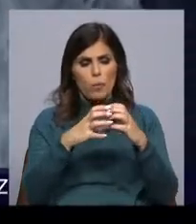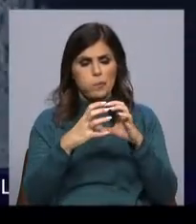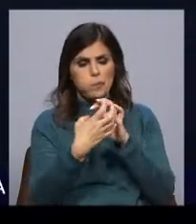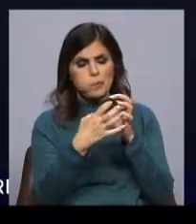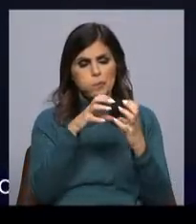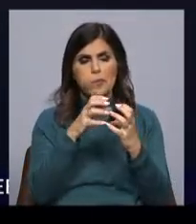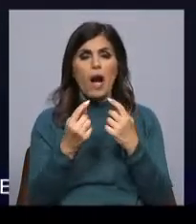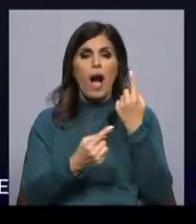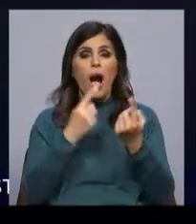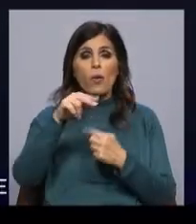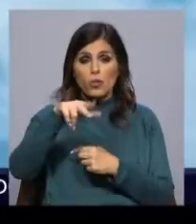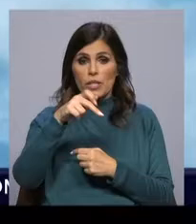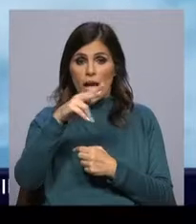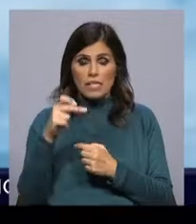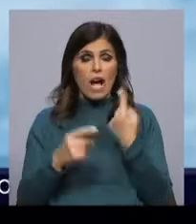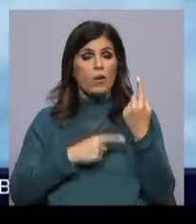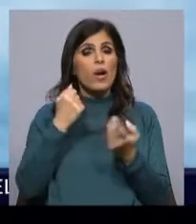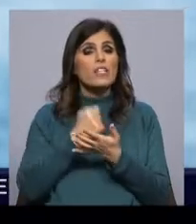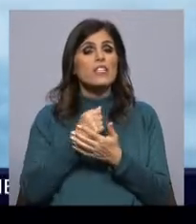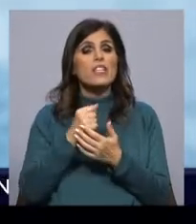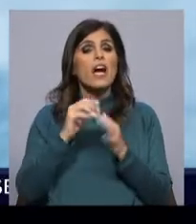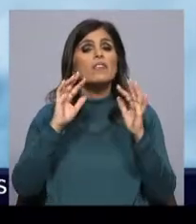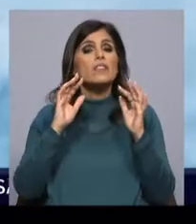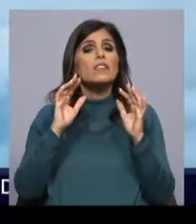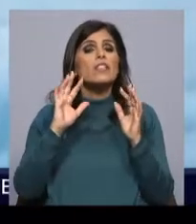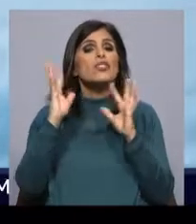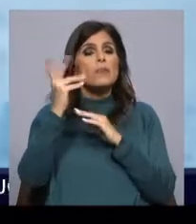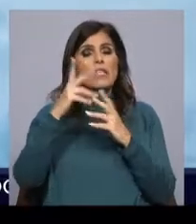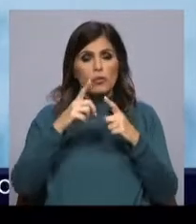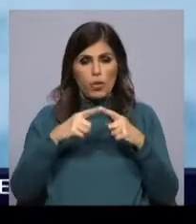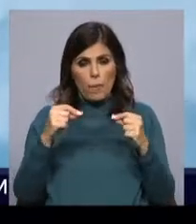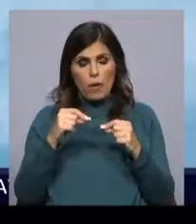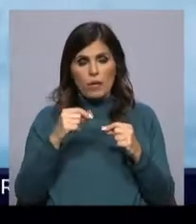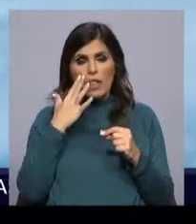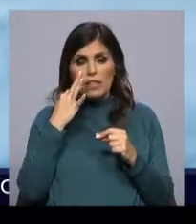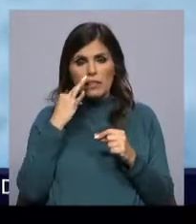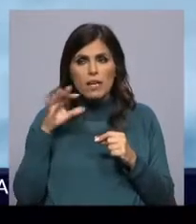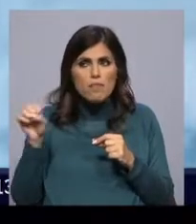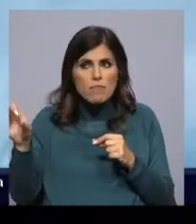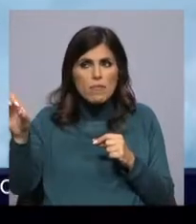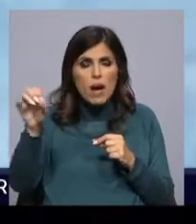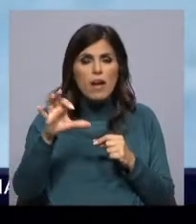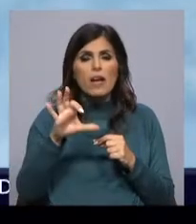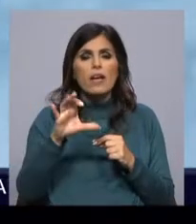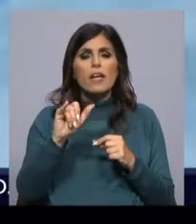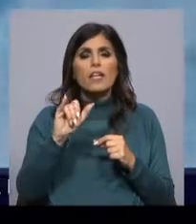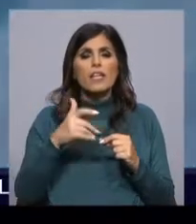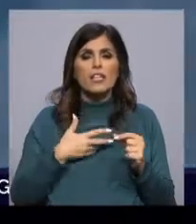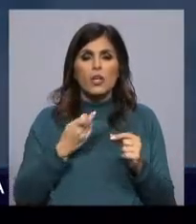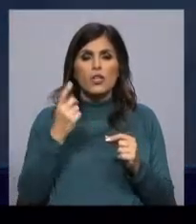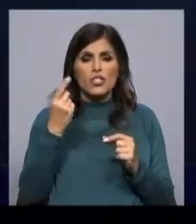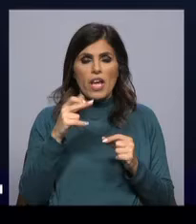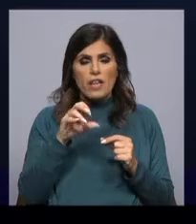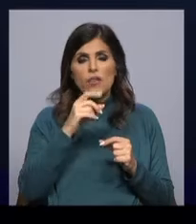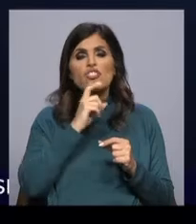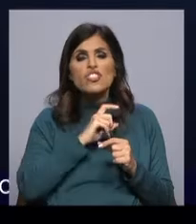são da NASA, outros são da Agência Espacial japonesa e que vão tentar detectar hidrogênio, gelo,